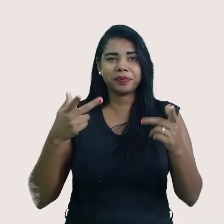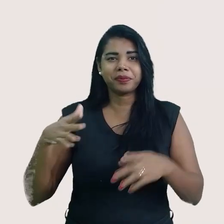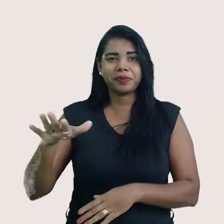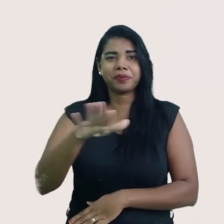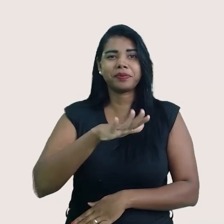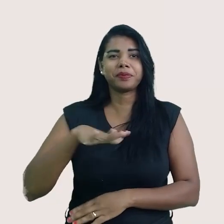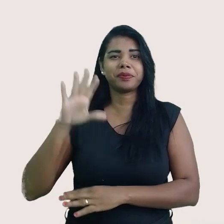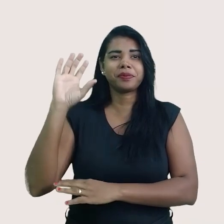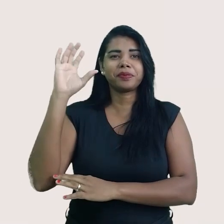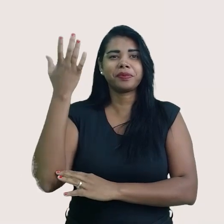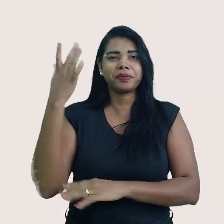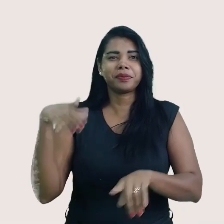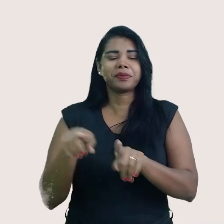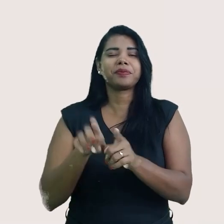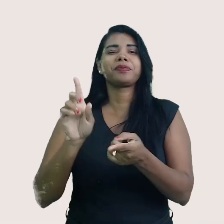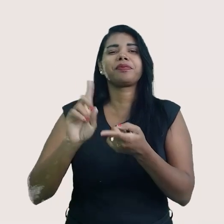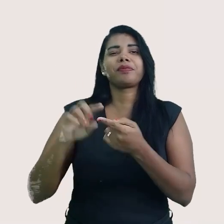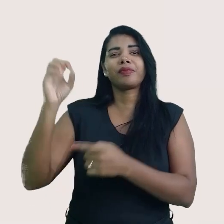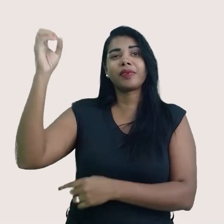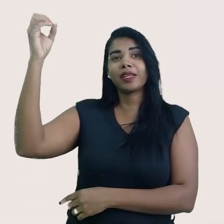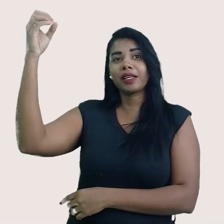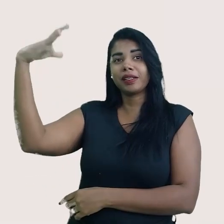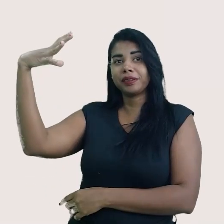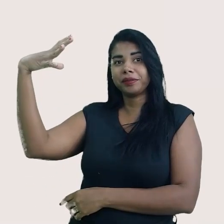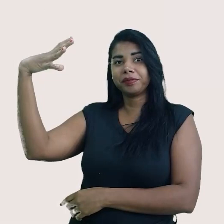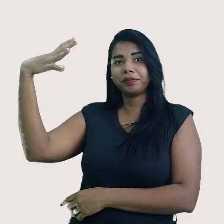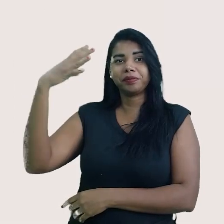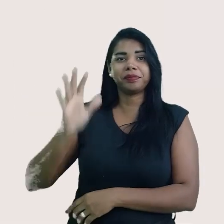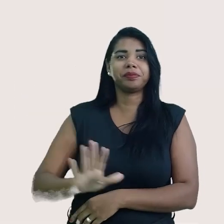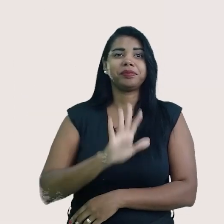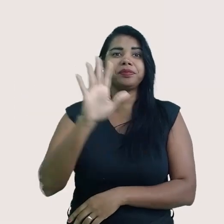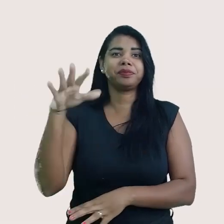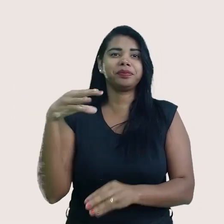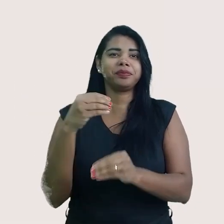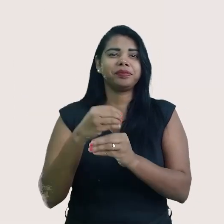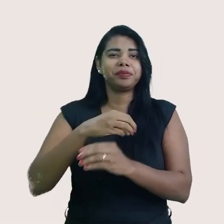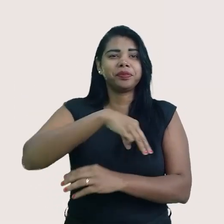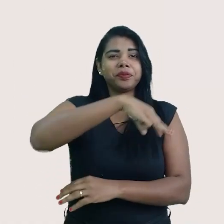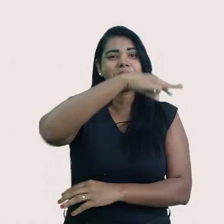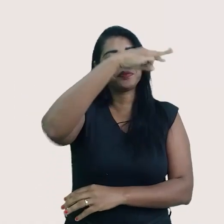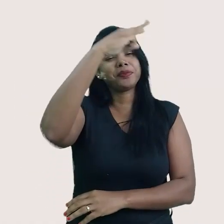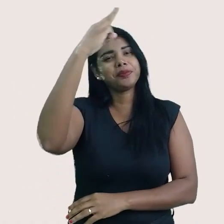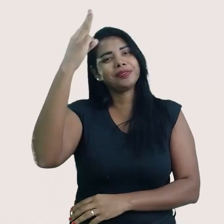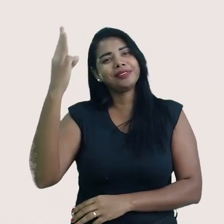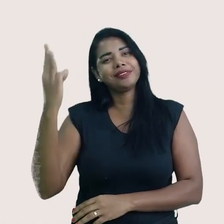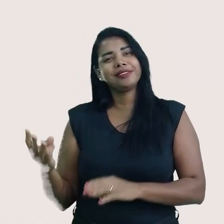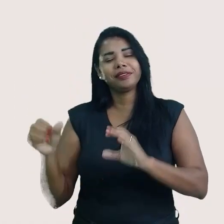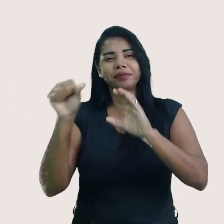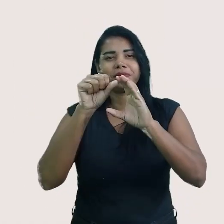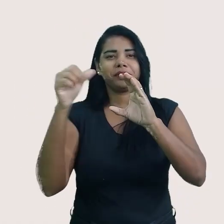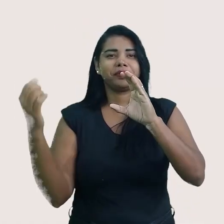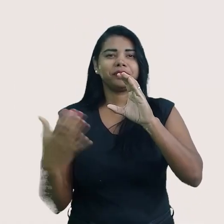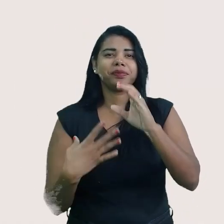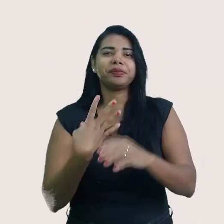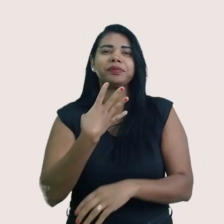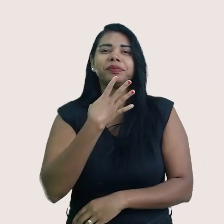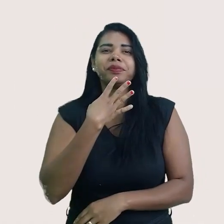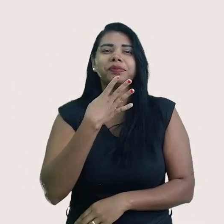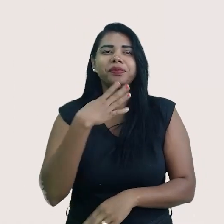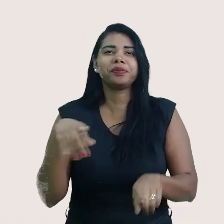superfícies na natureza podem refletir luz de uma forma a gerar um efeito do arco-íris. Essa característica é conhecida